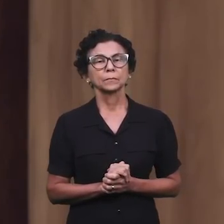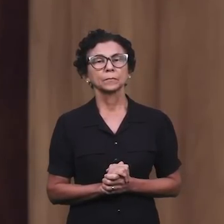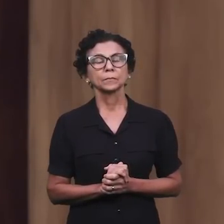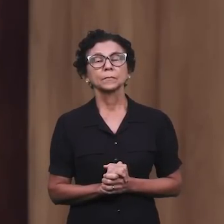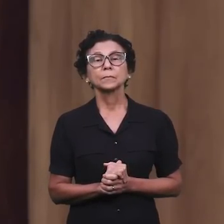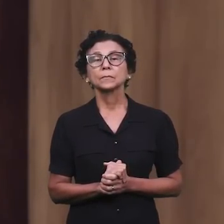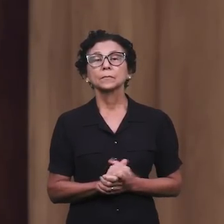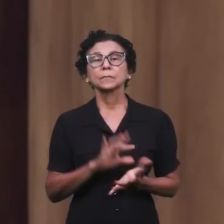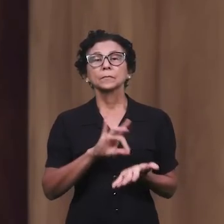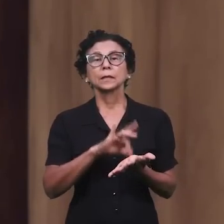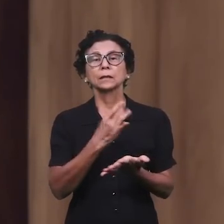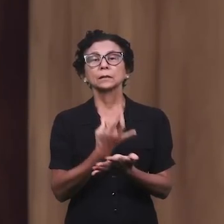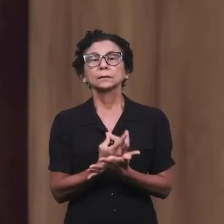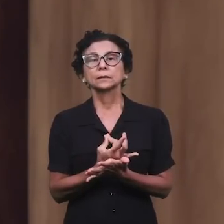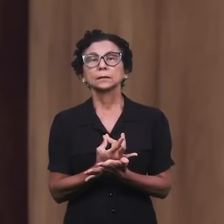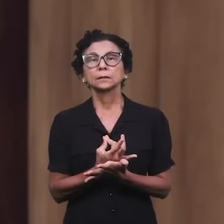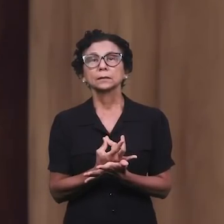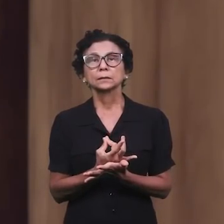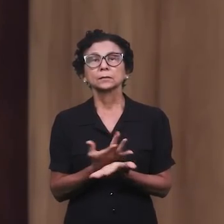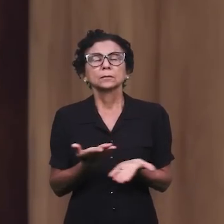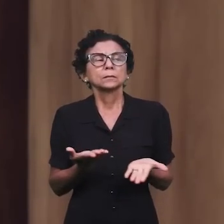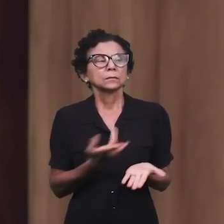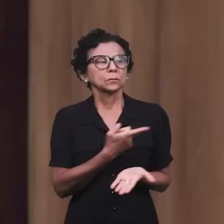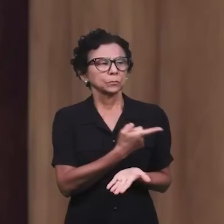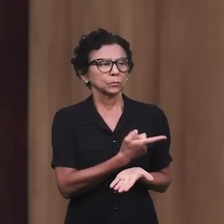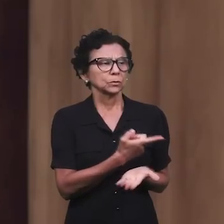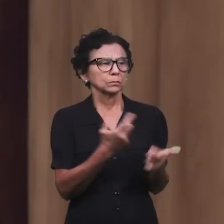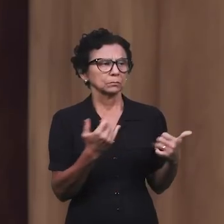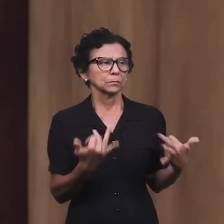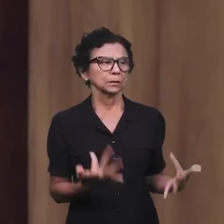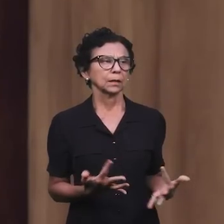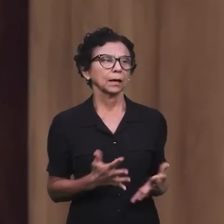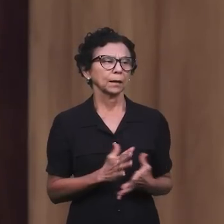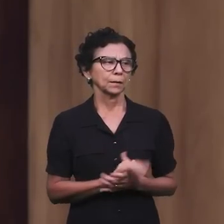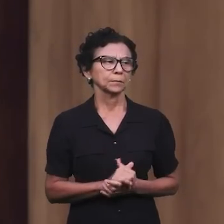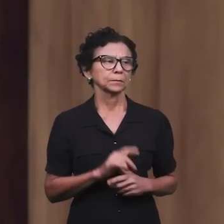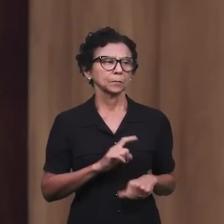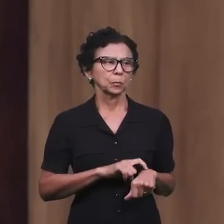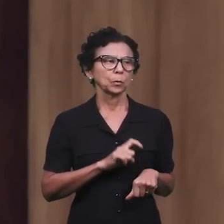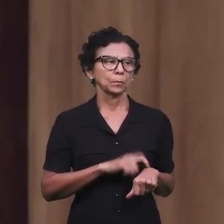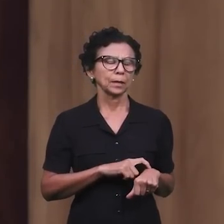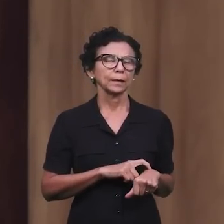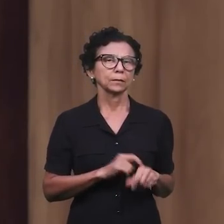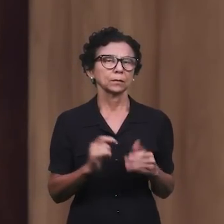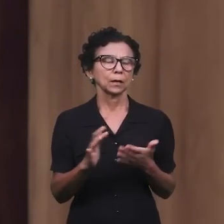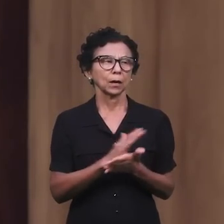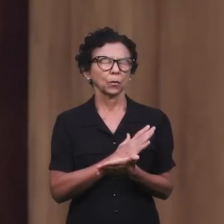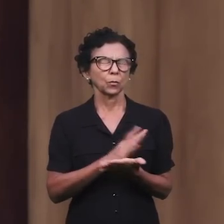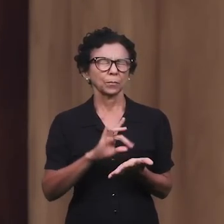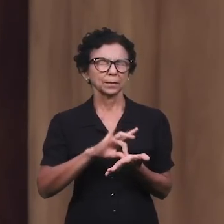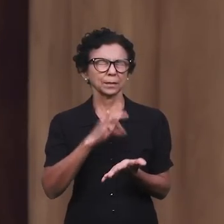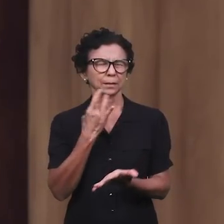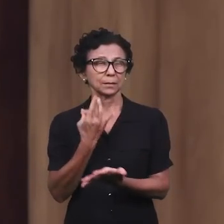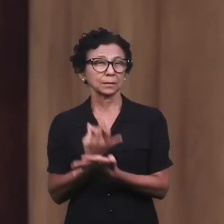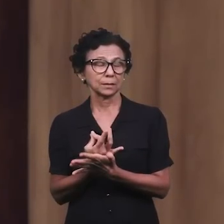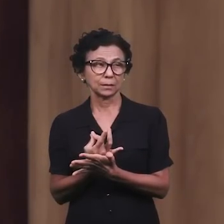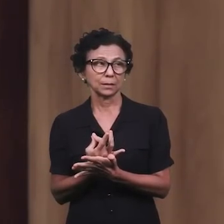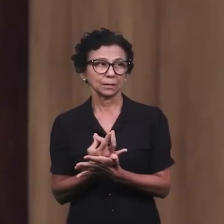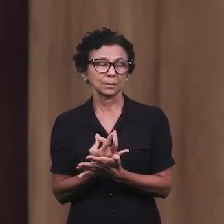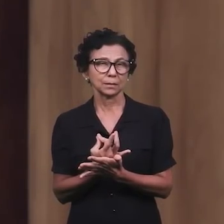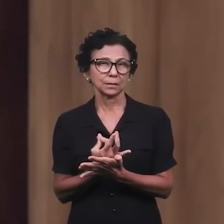essas heresias? Aí, pastor Joel, você poderia falar sobre esse momento, assim, algumas dessas heresias que